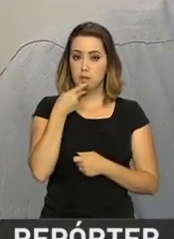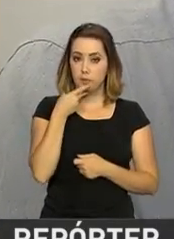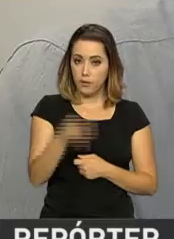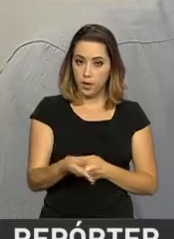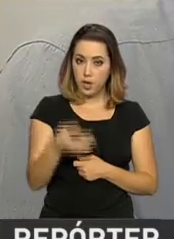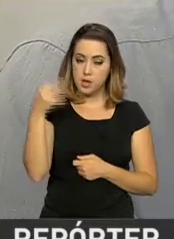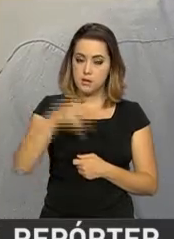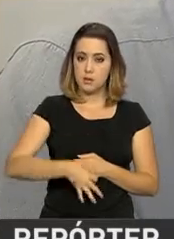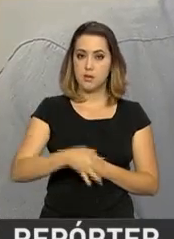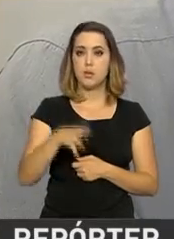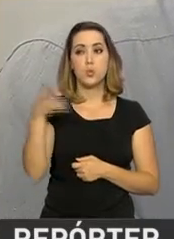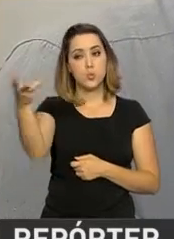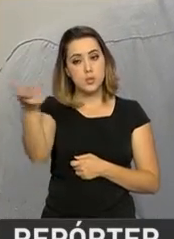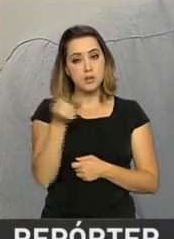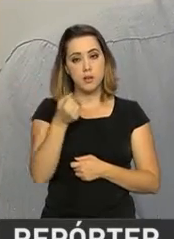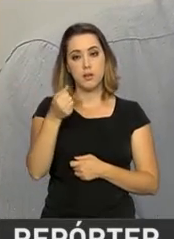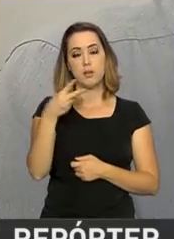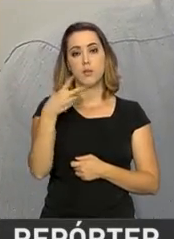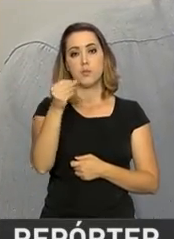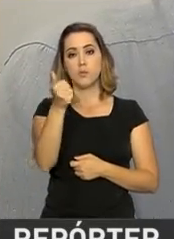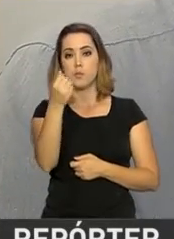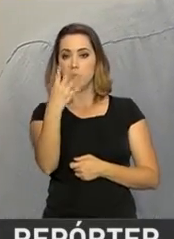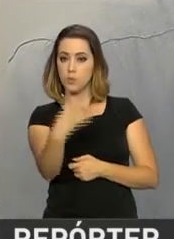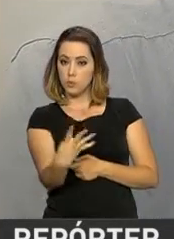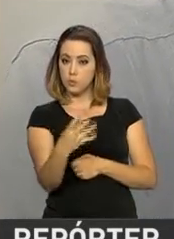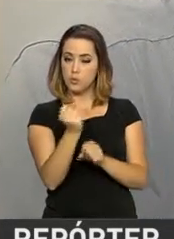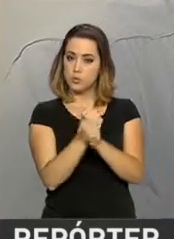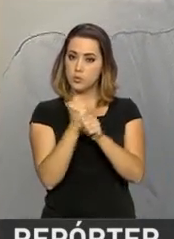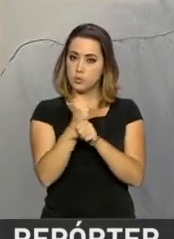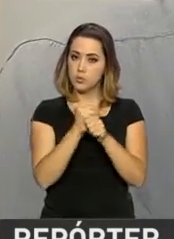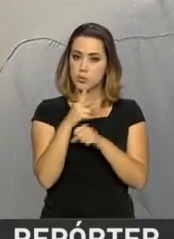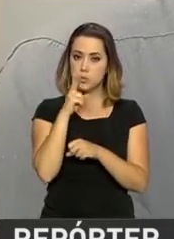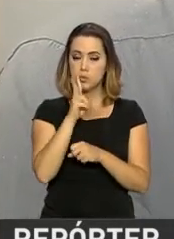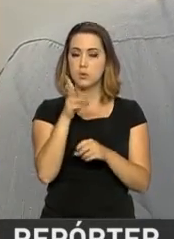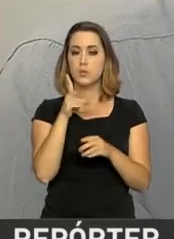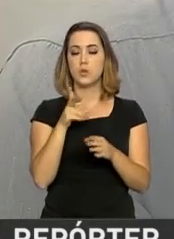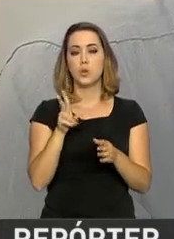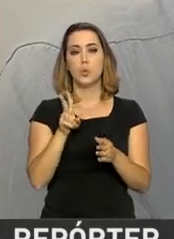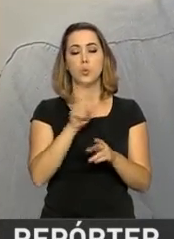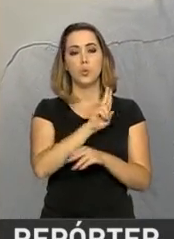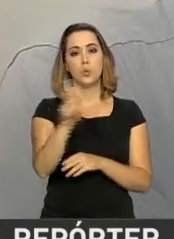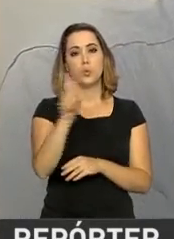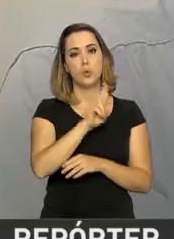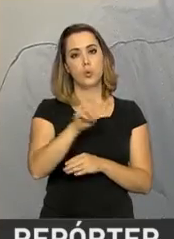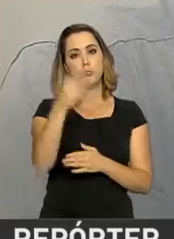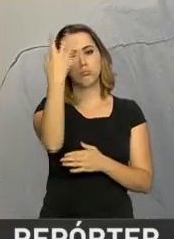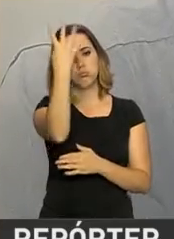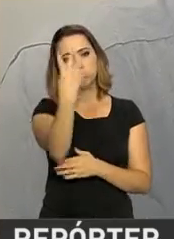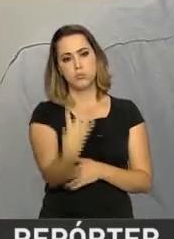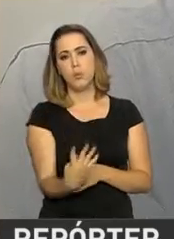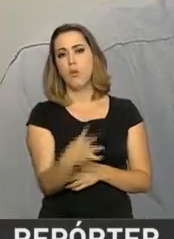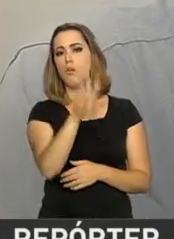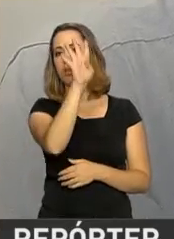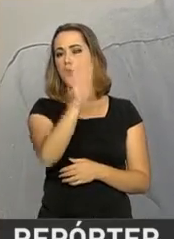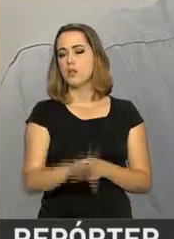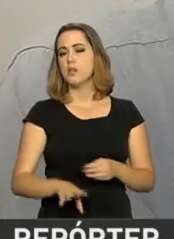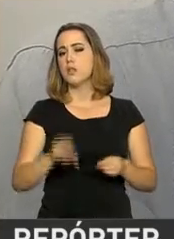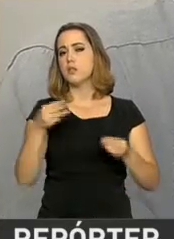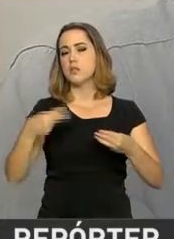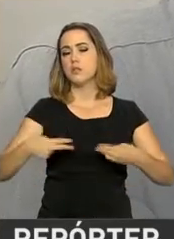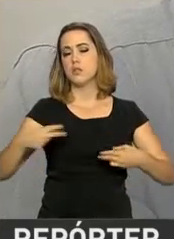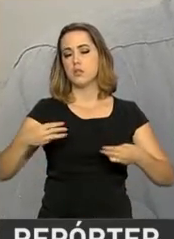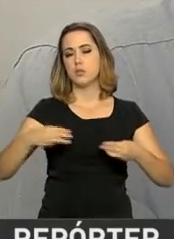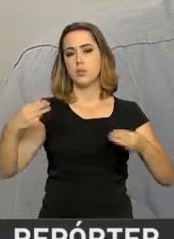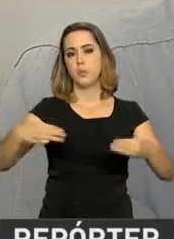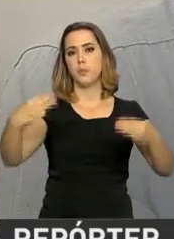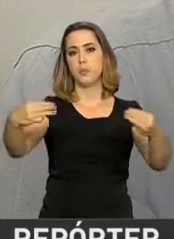que ele veio sacar o abono salarial 2014 que ele encontrou o seu nome no site do ministério do trabalho ou mesmo